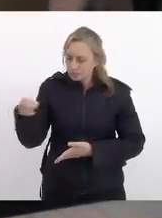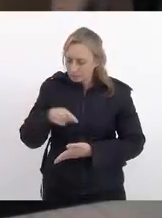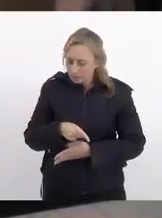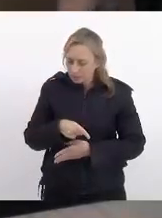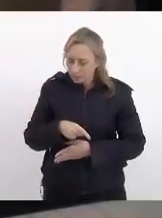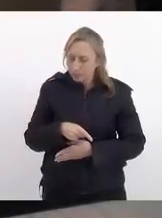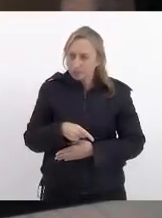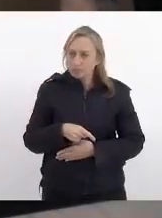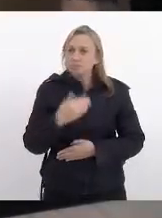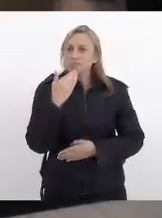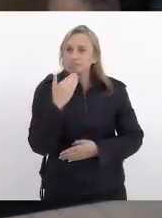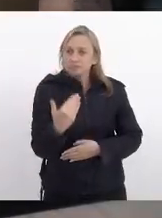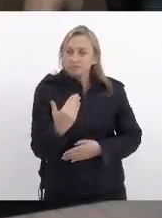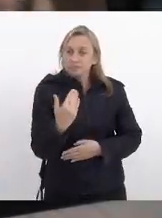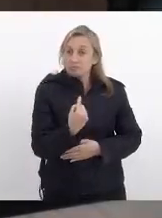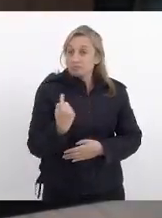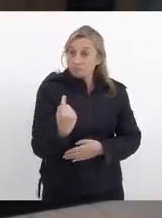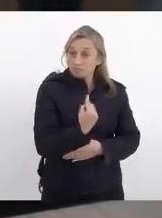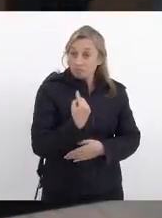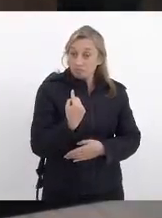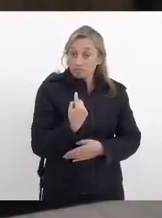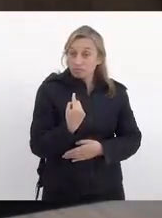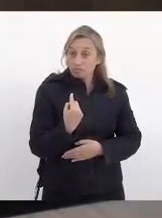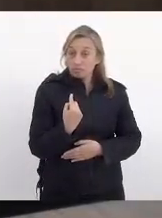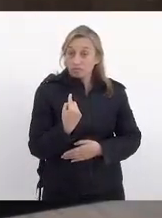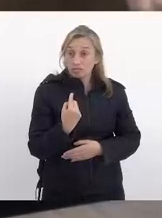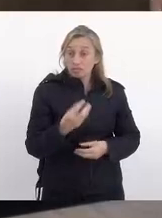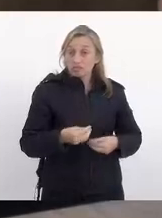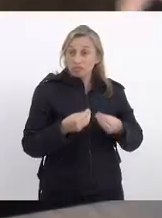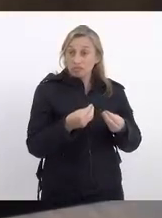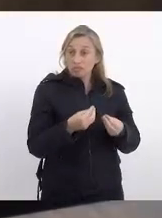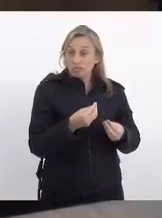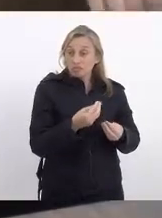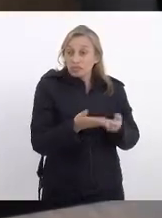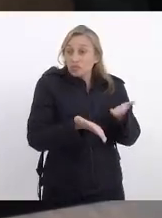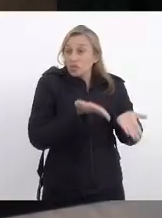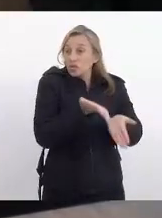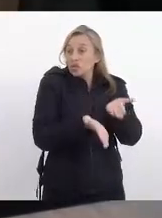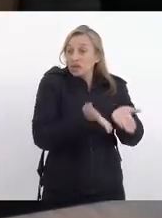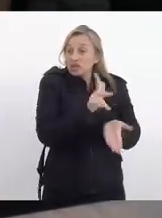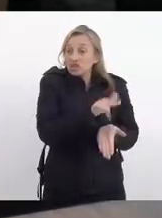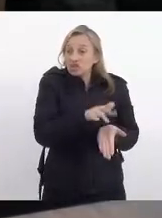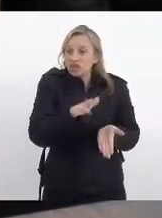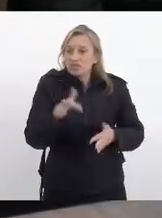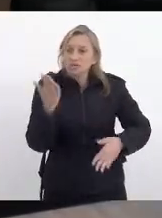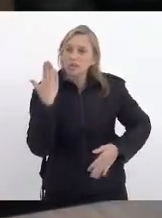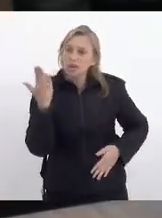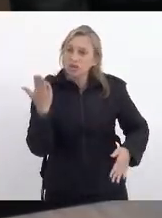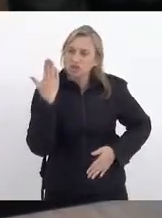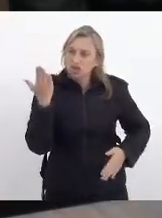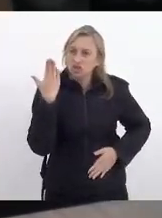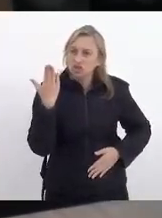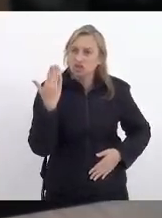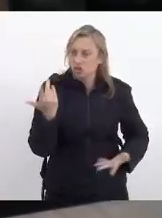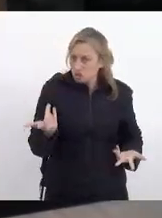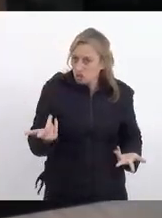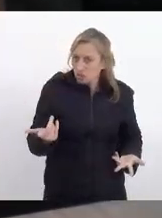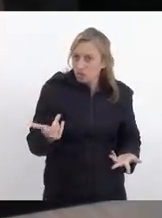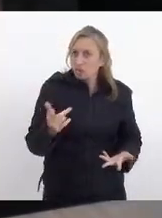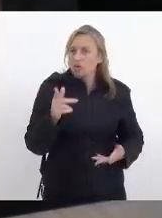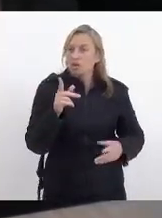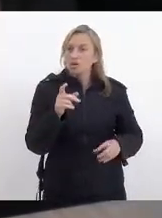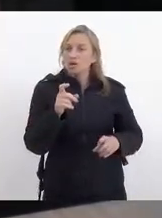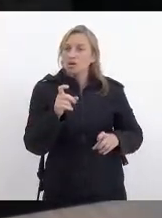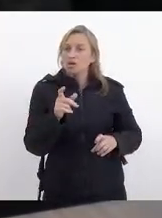aqui pedir que nós venhamos a dar tratamento diferenciado para bandido traficante